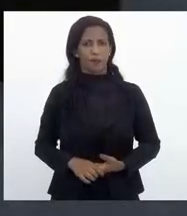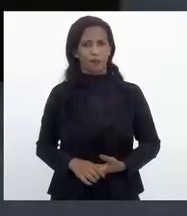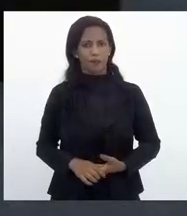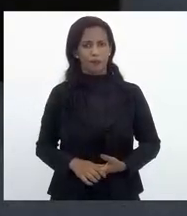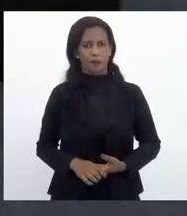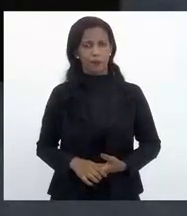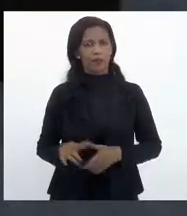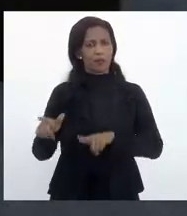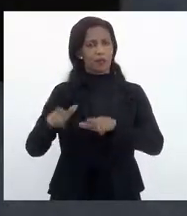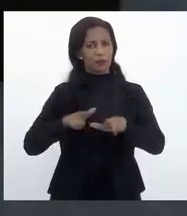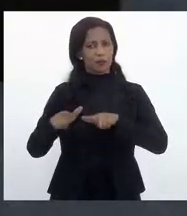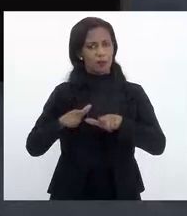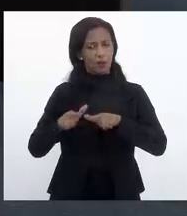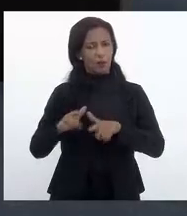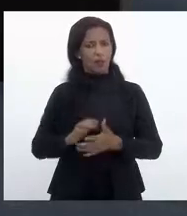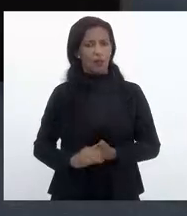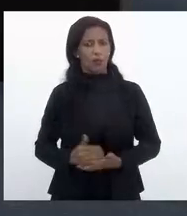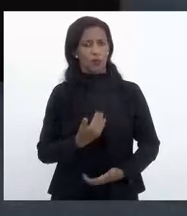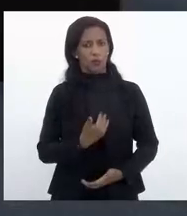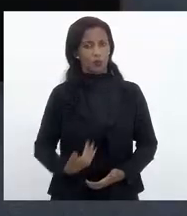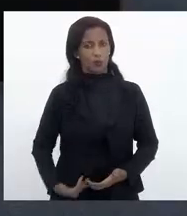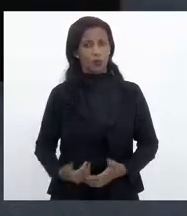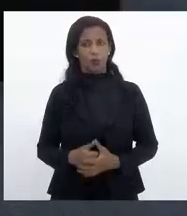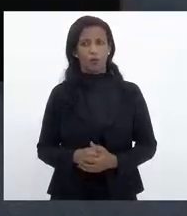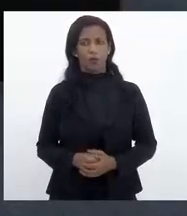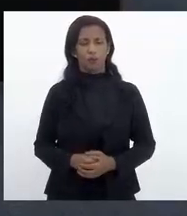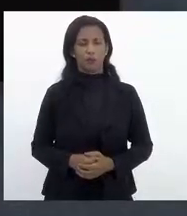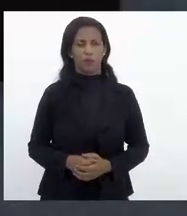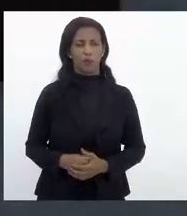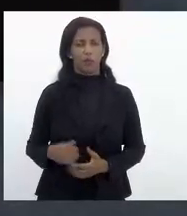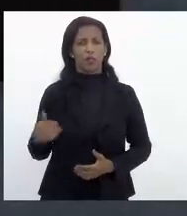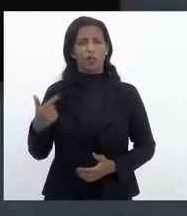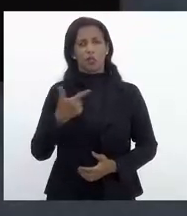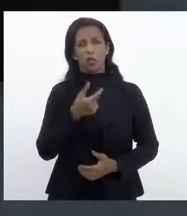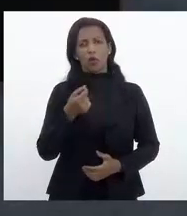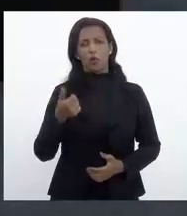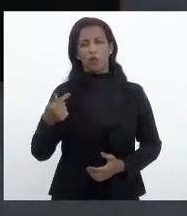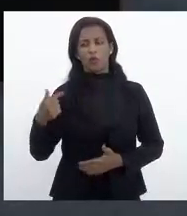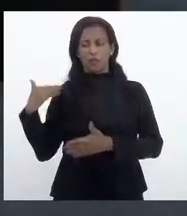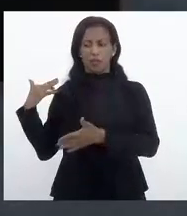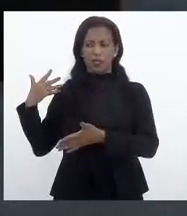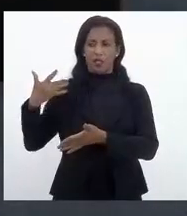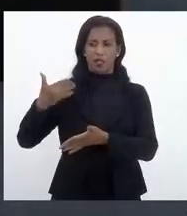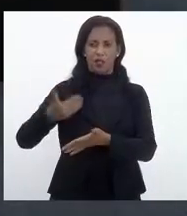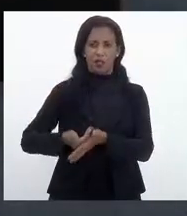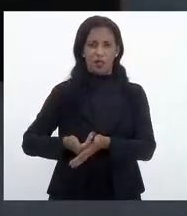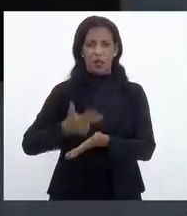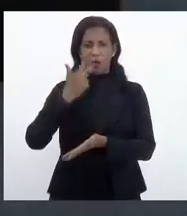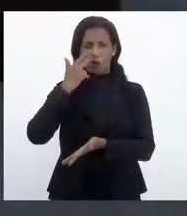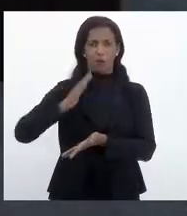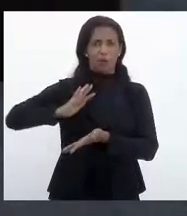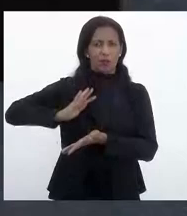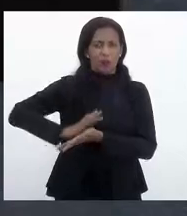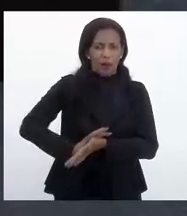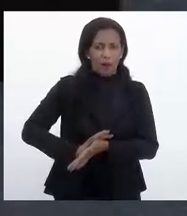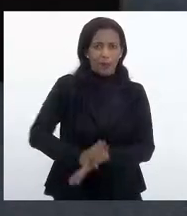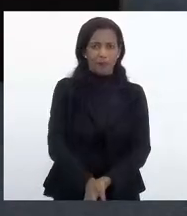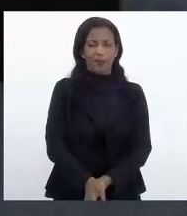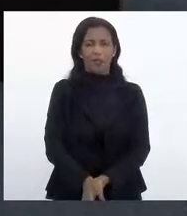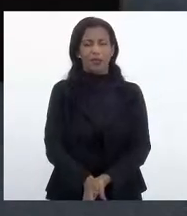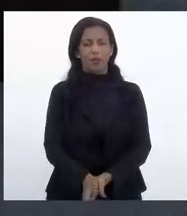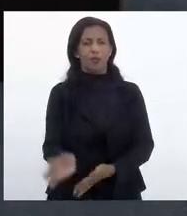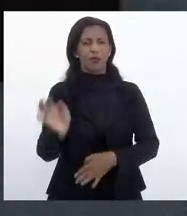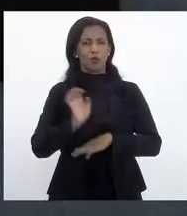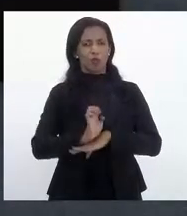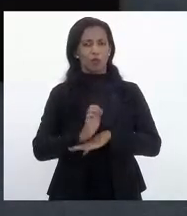que são servidores empregados públicos E desde 2017 nós estamos sendo atacados por esse estado